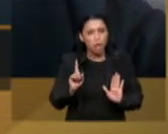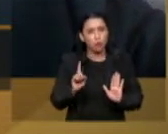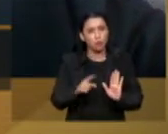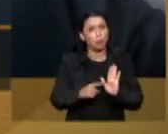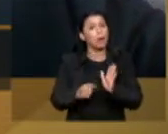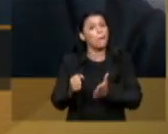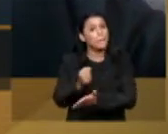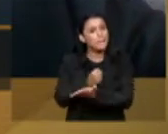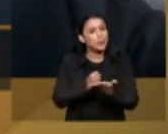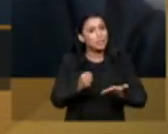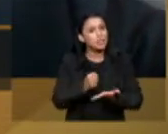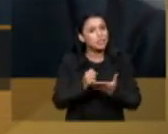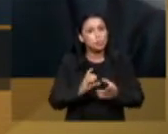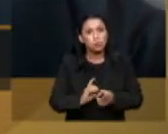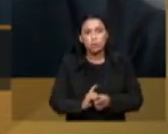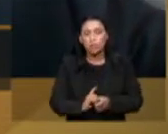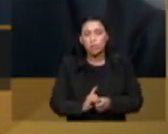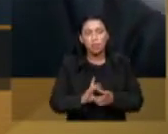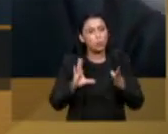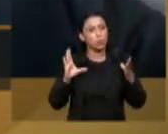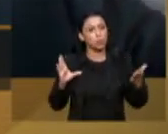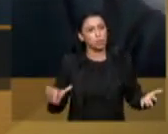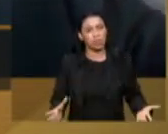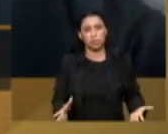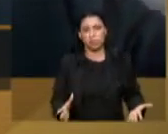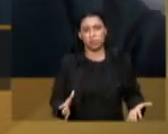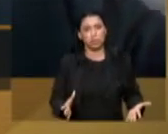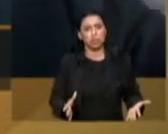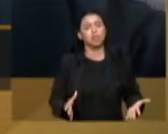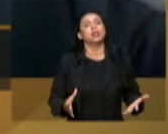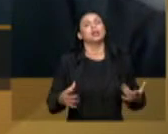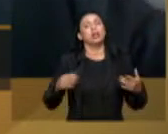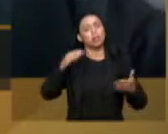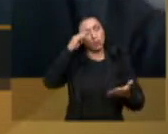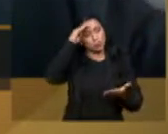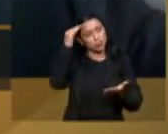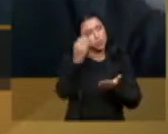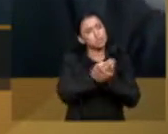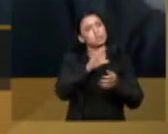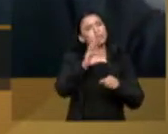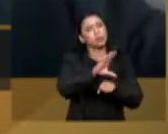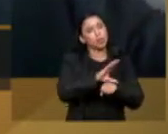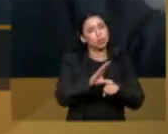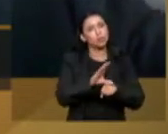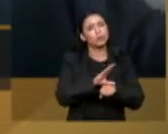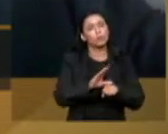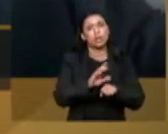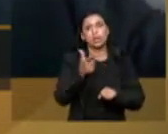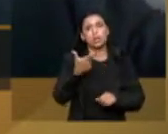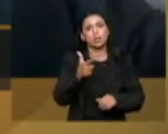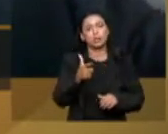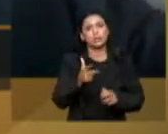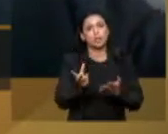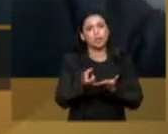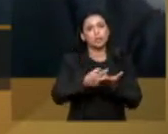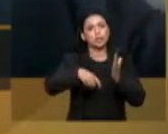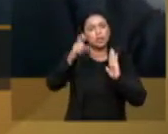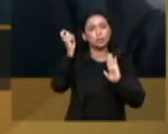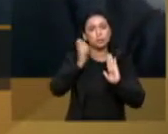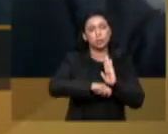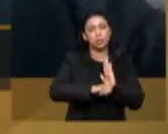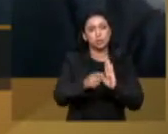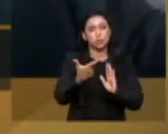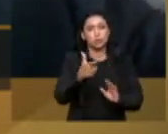do princípio democrático e constitucional de que não há tributação